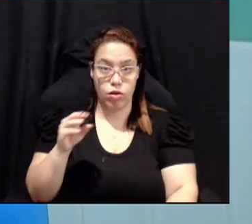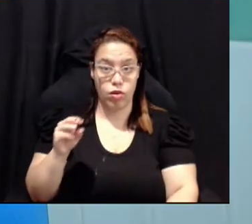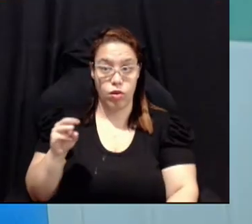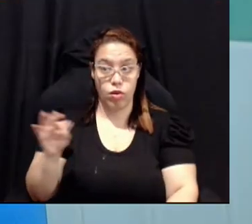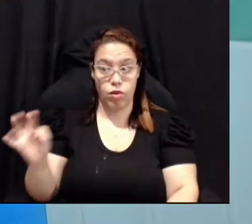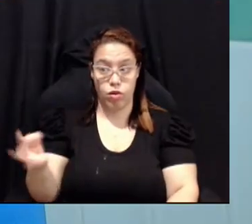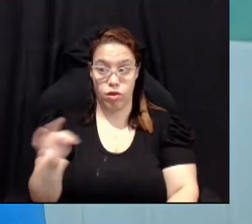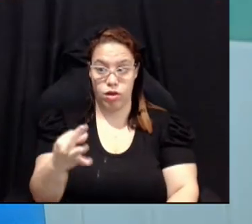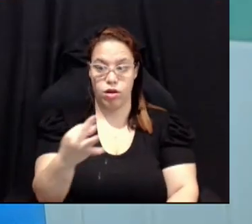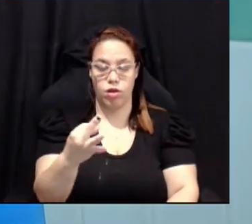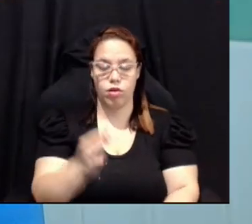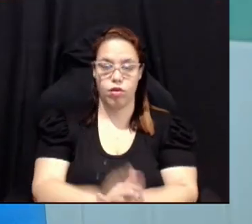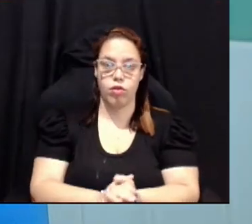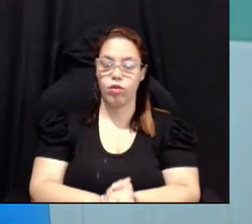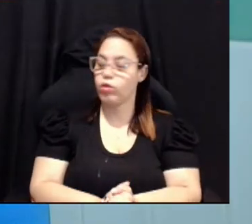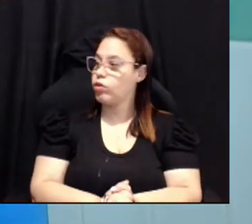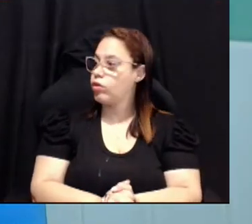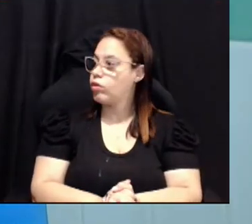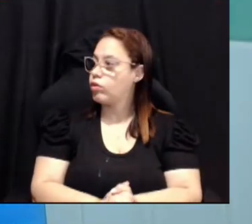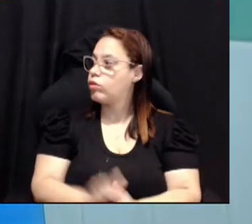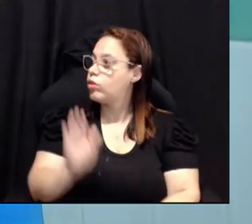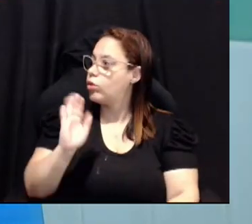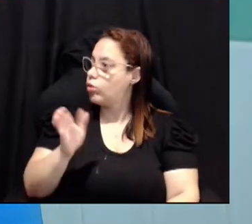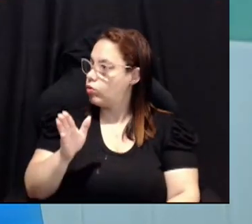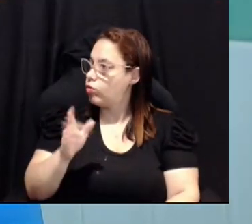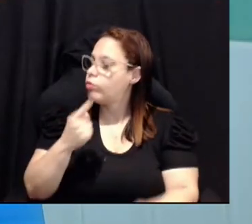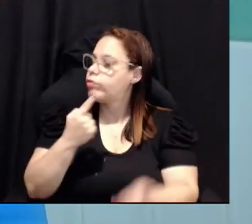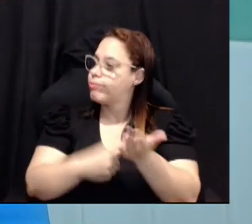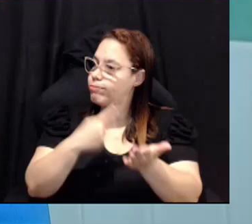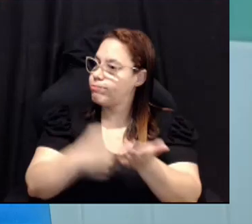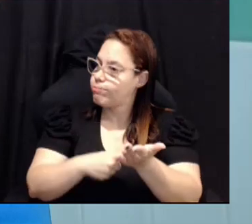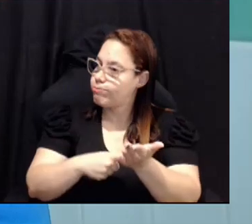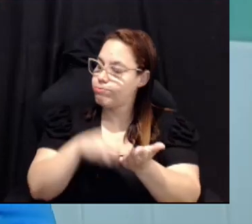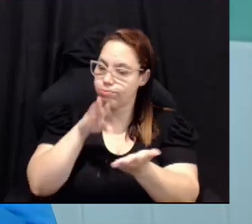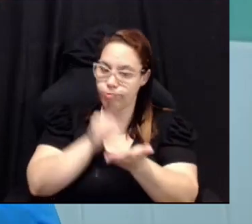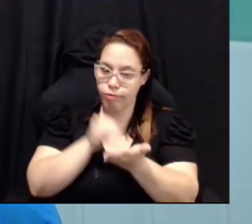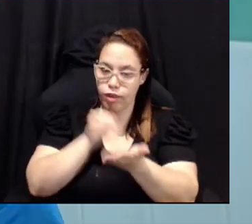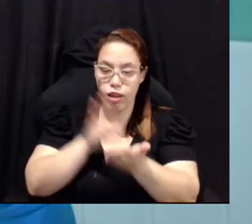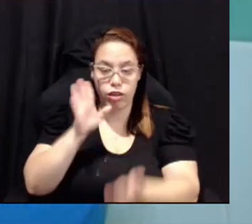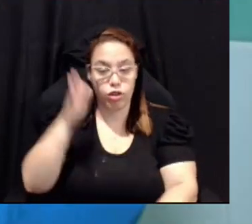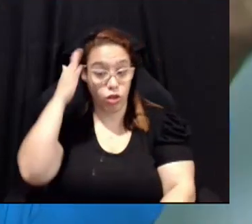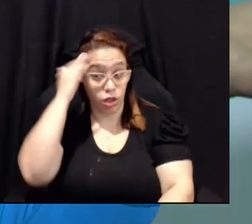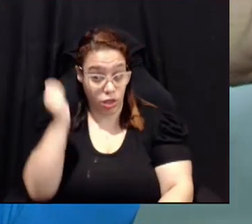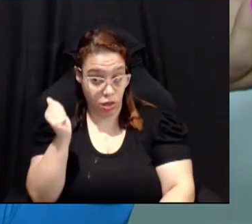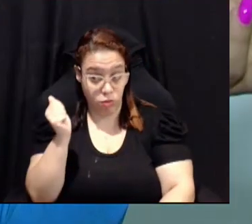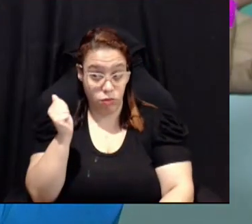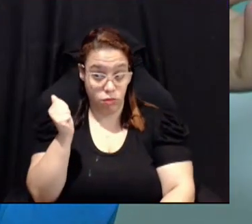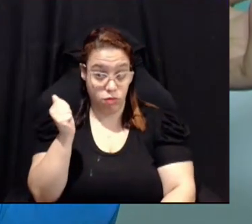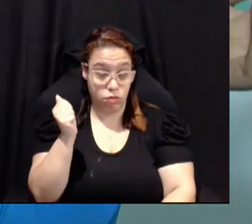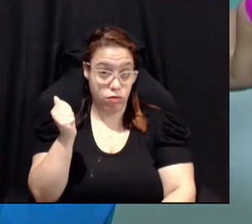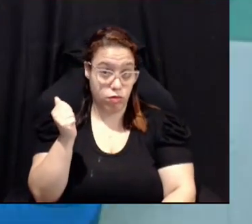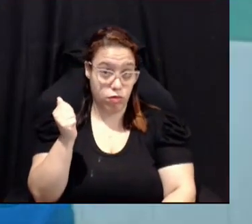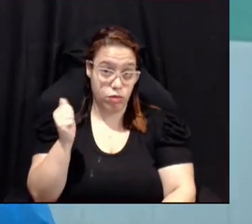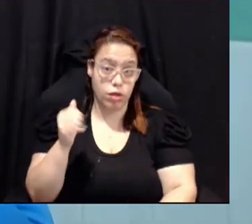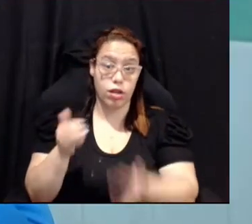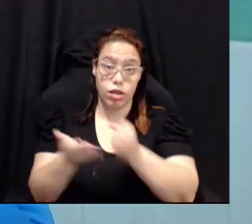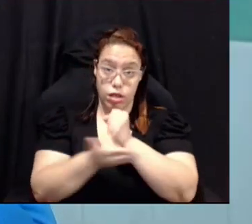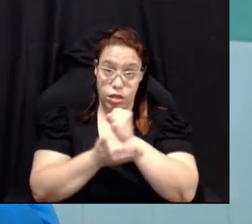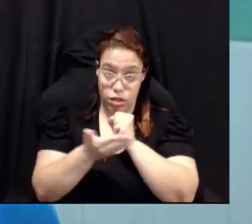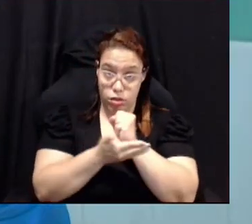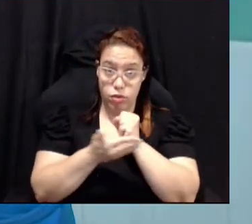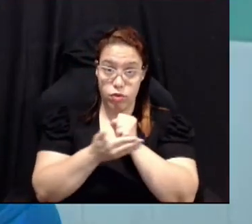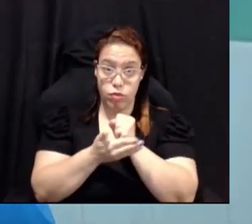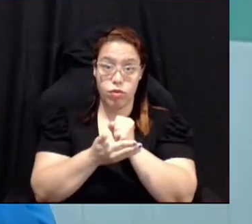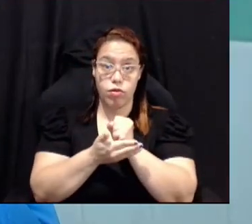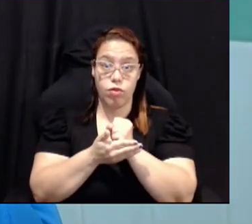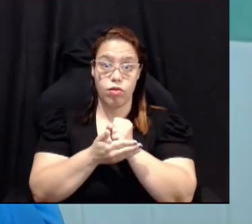A gente só está comprovando para a Receita tudo o que ela já sabe, porque tudo isso já está na base, né, da Receita Federal, todas as